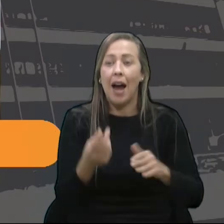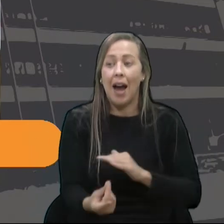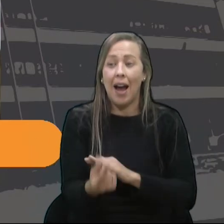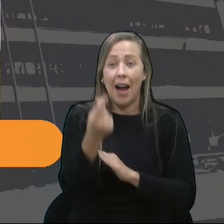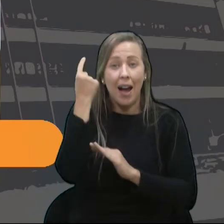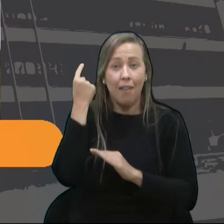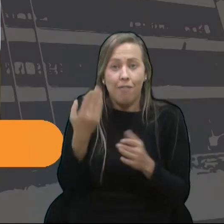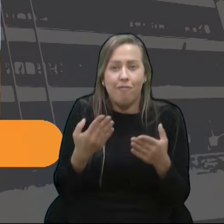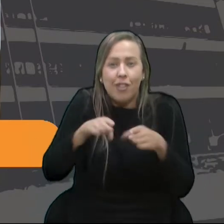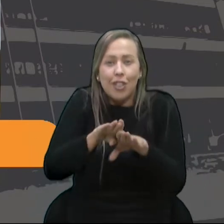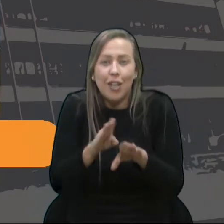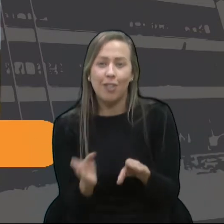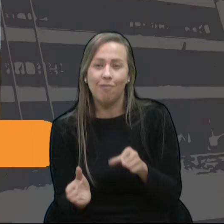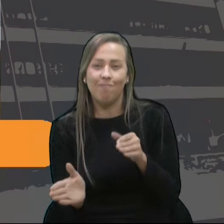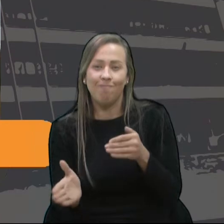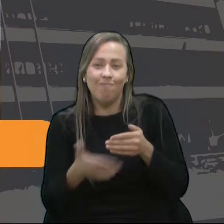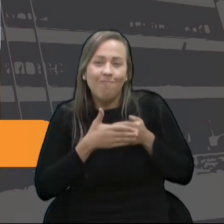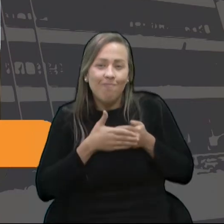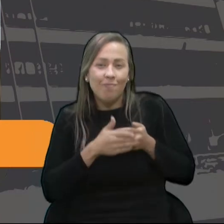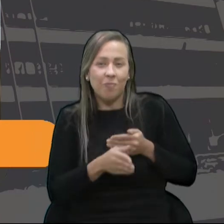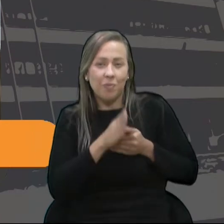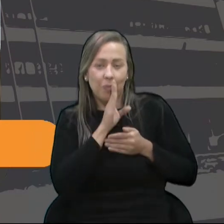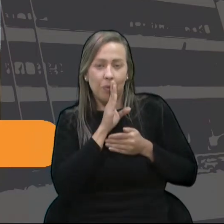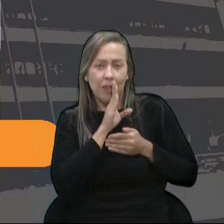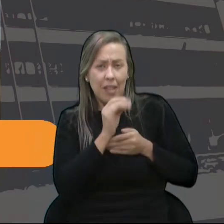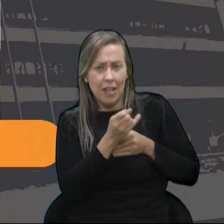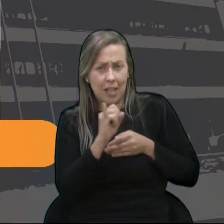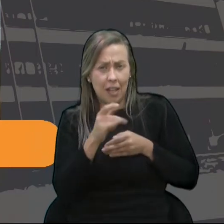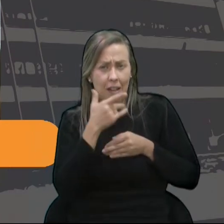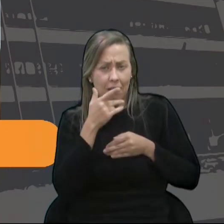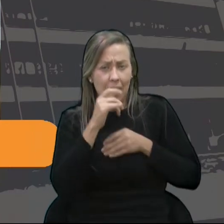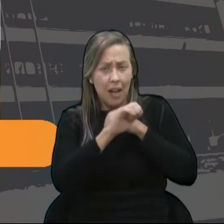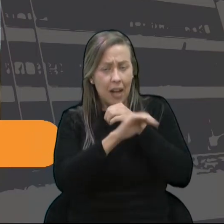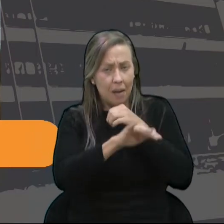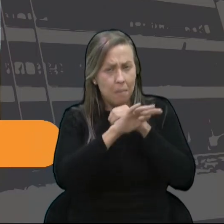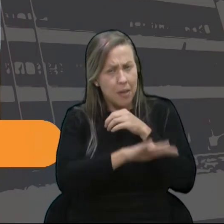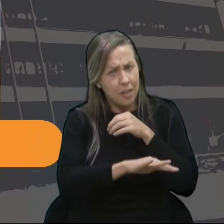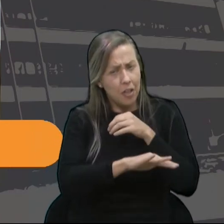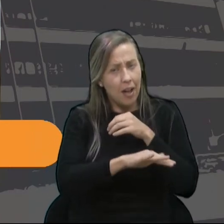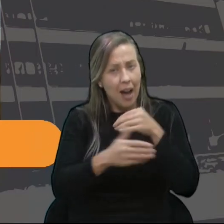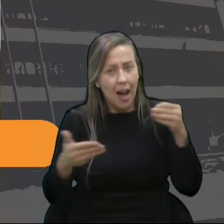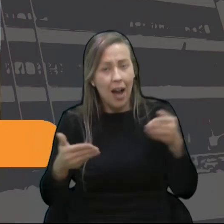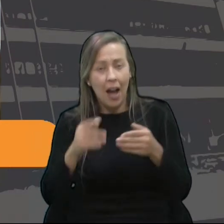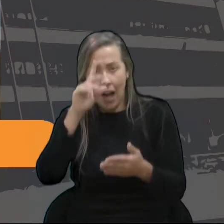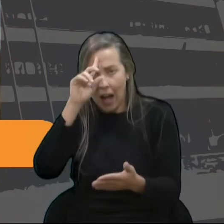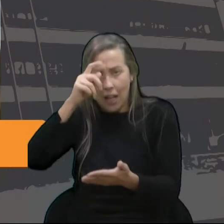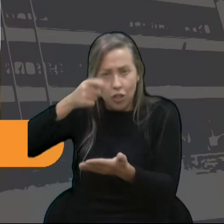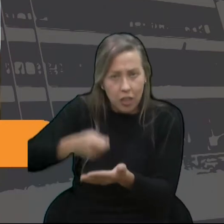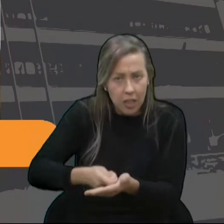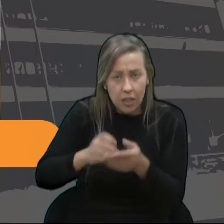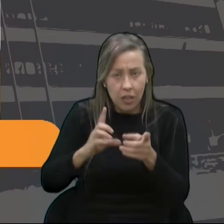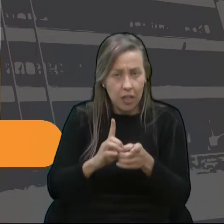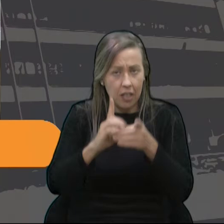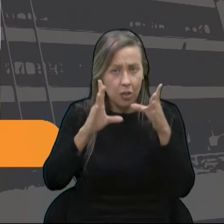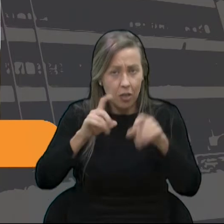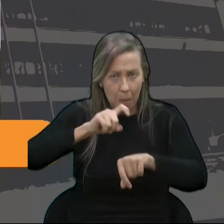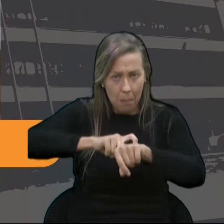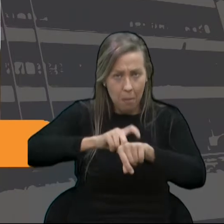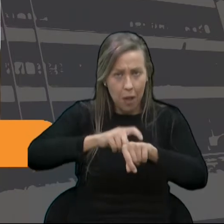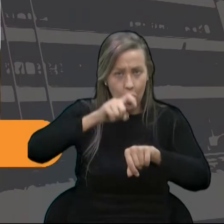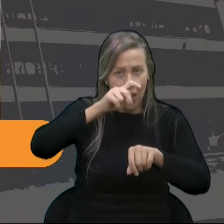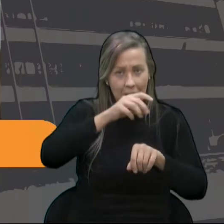própria imprensa, né? Porque se a gente falar da relação da imprensa com a ditadura e a democratização, também a gente